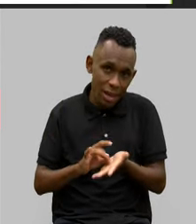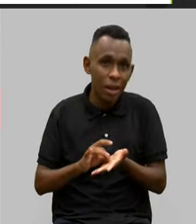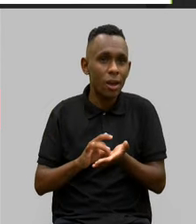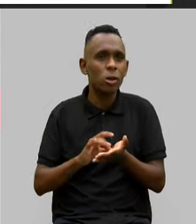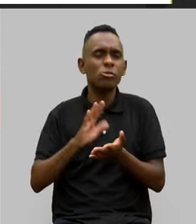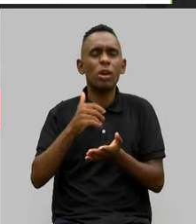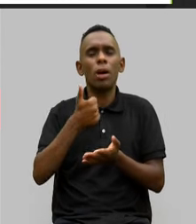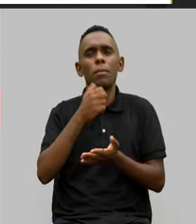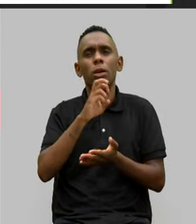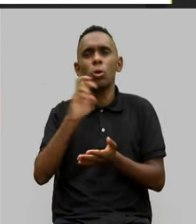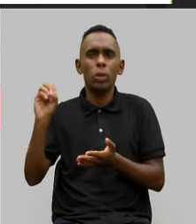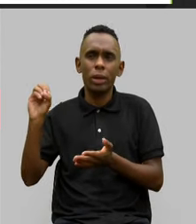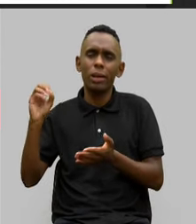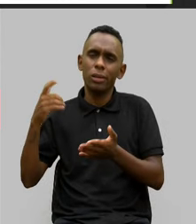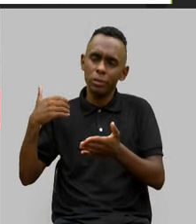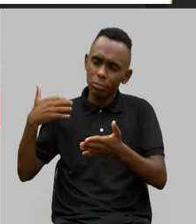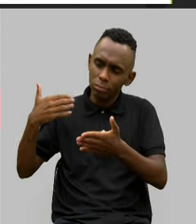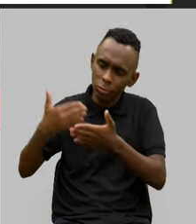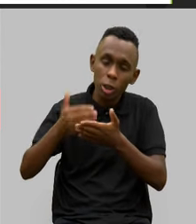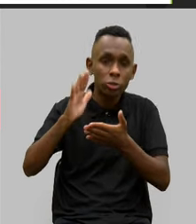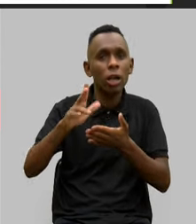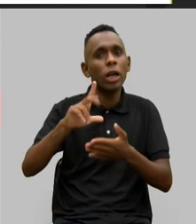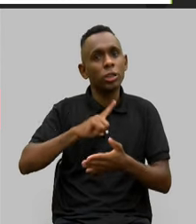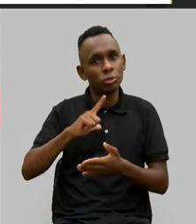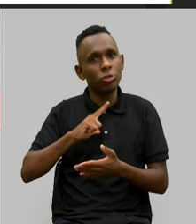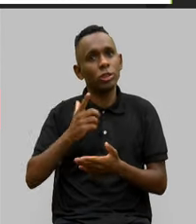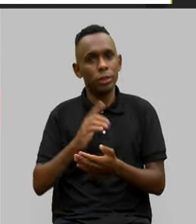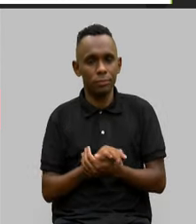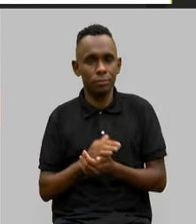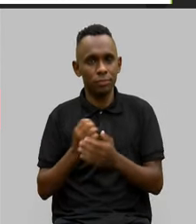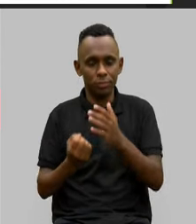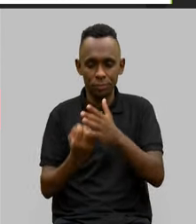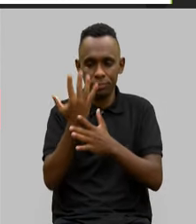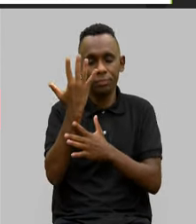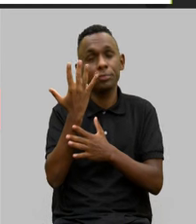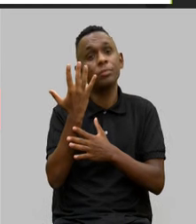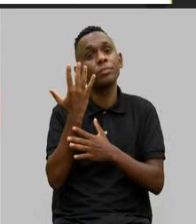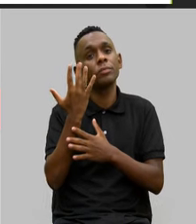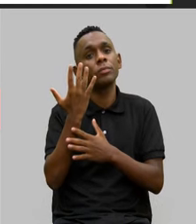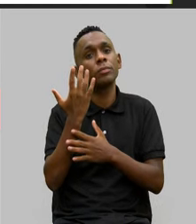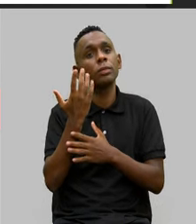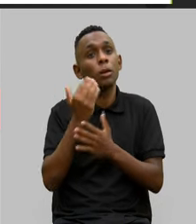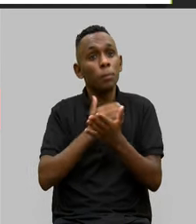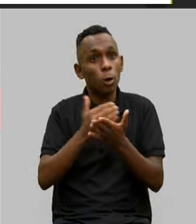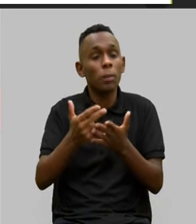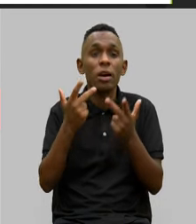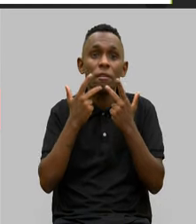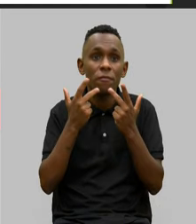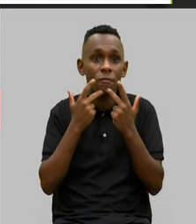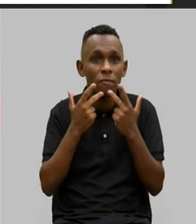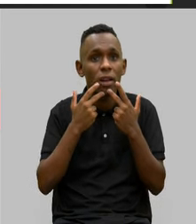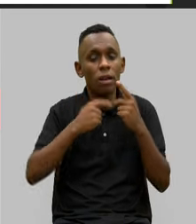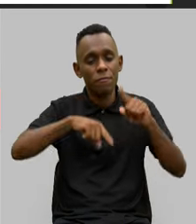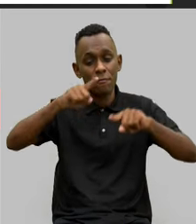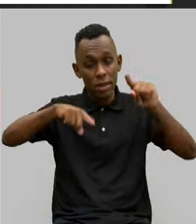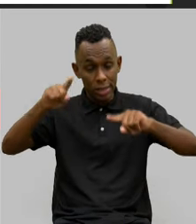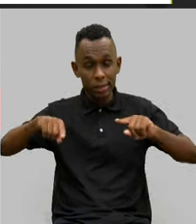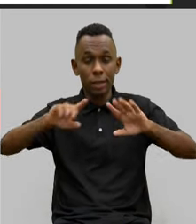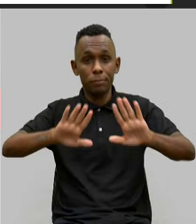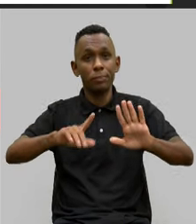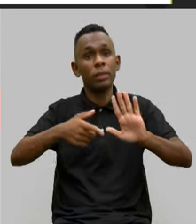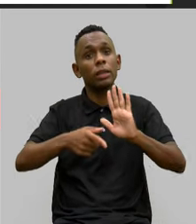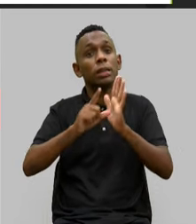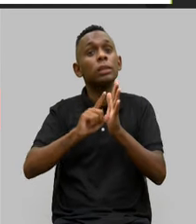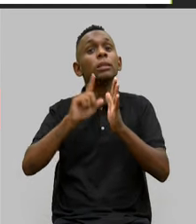1500 ainda que não soubéssemos só para que a gente possa começar a falar um pouquinho da variabilidade essa é